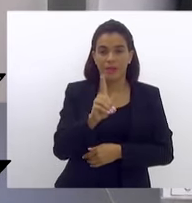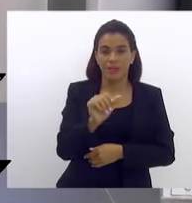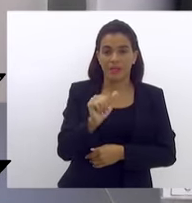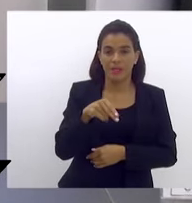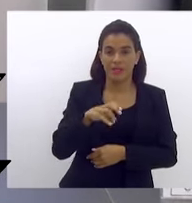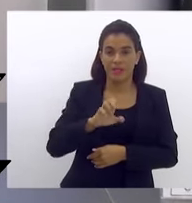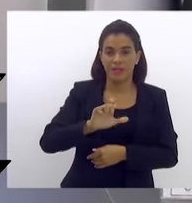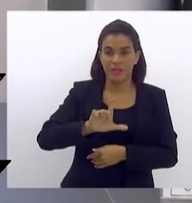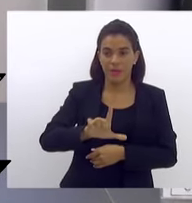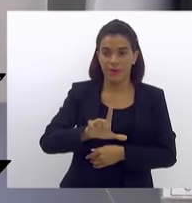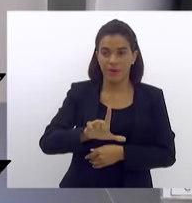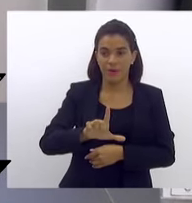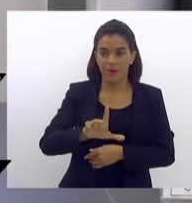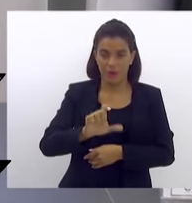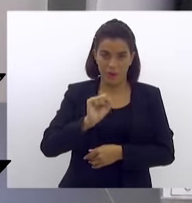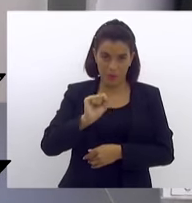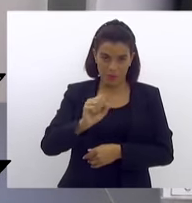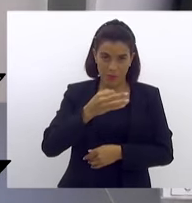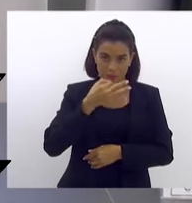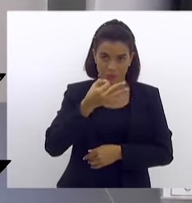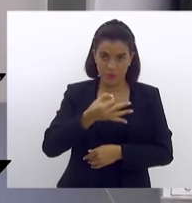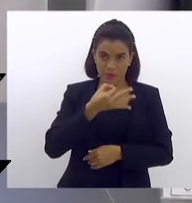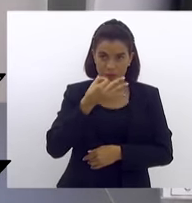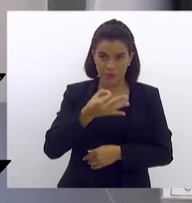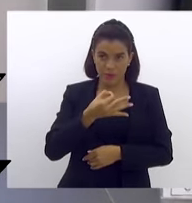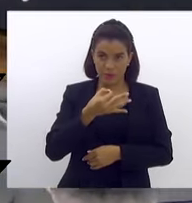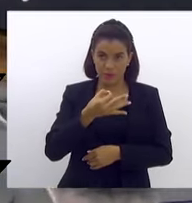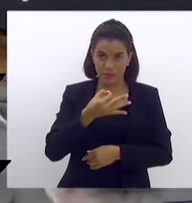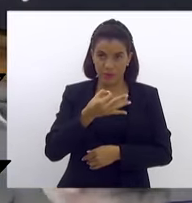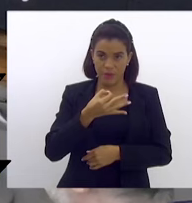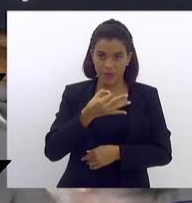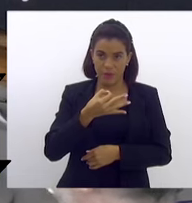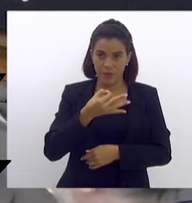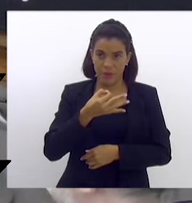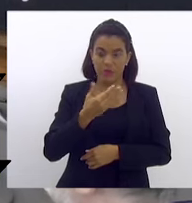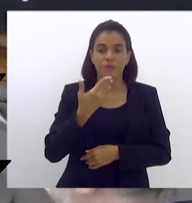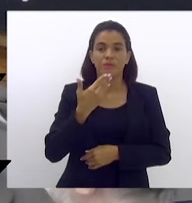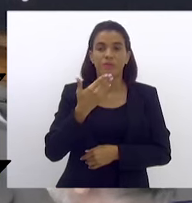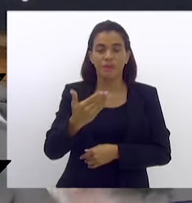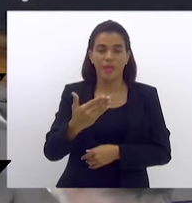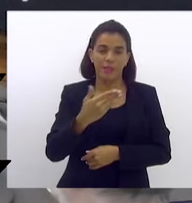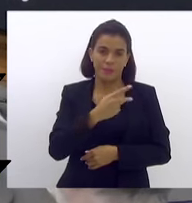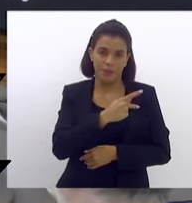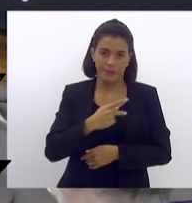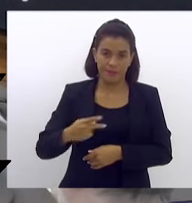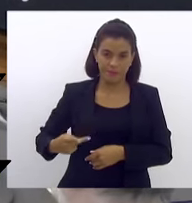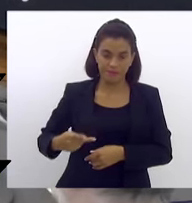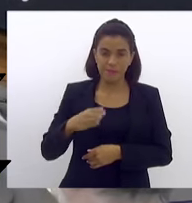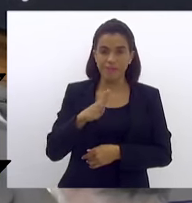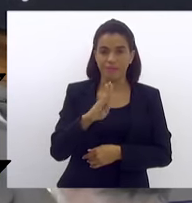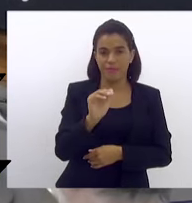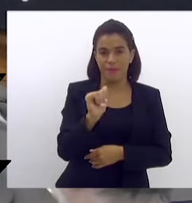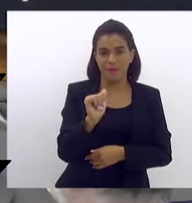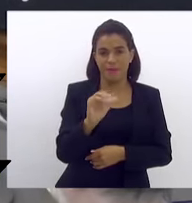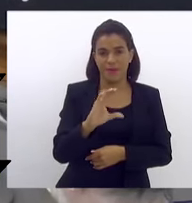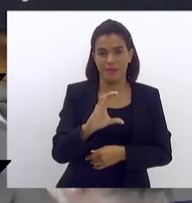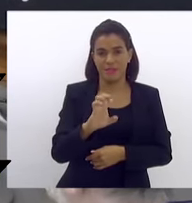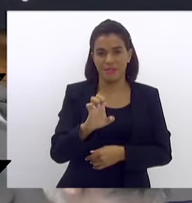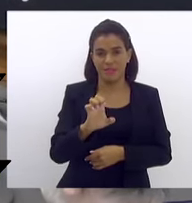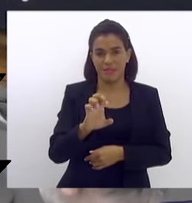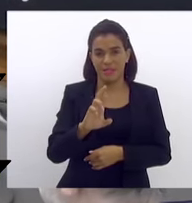presidência dos trabalhos posso uma sugestão vossa excelência ló lógico solicita ao presidente que só